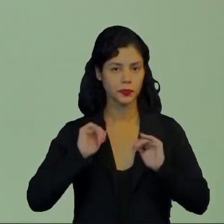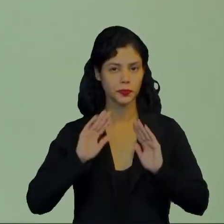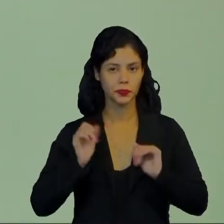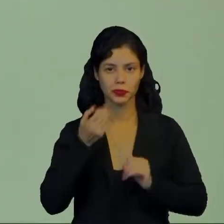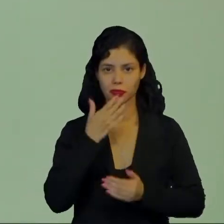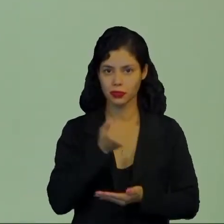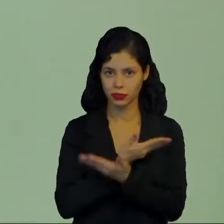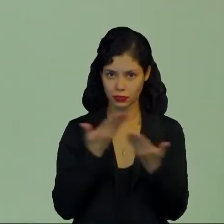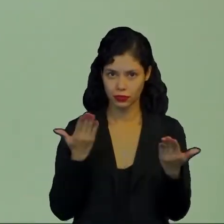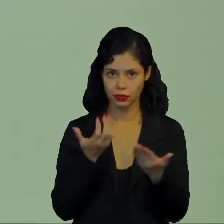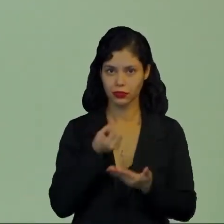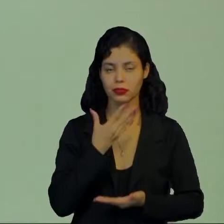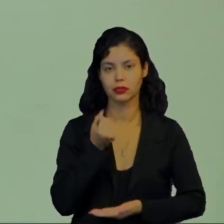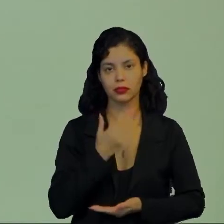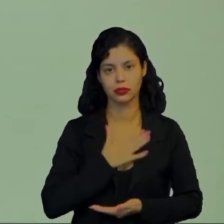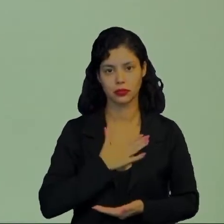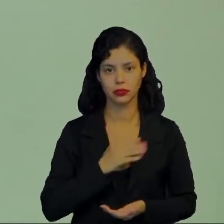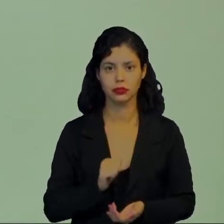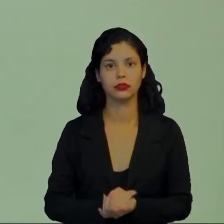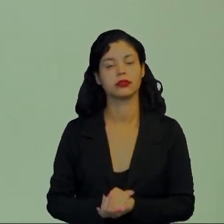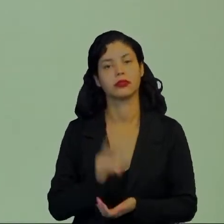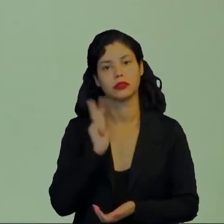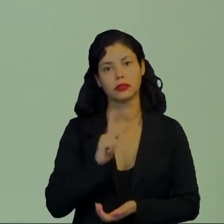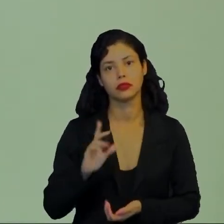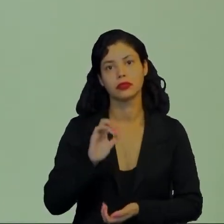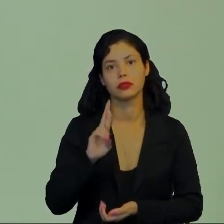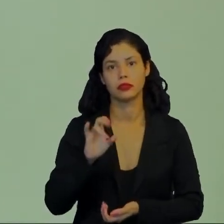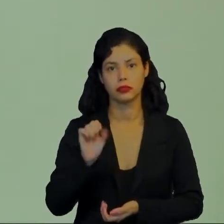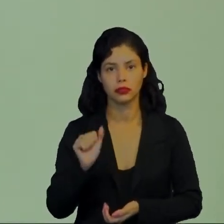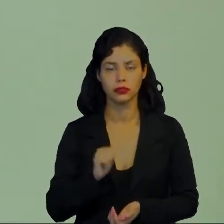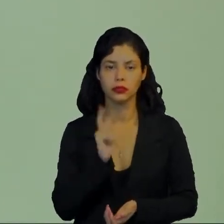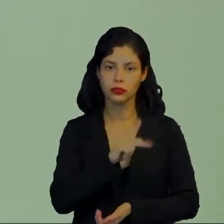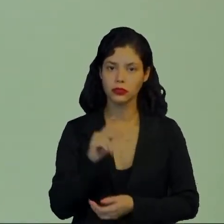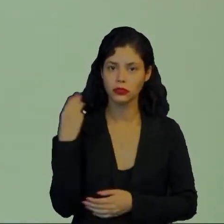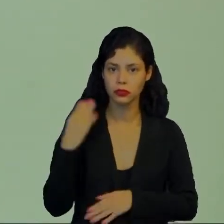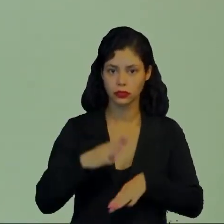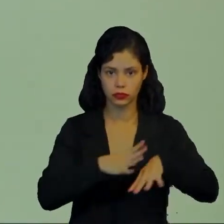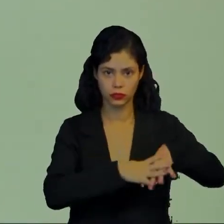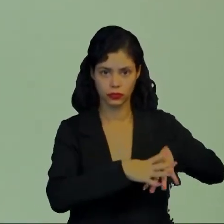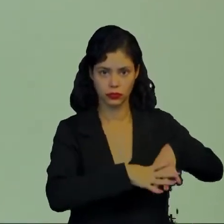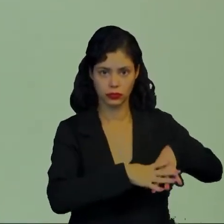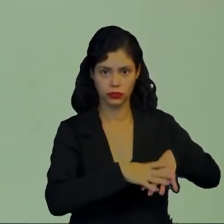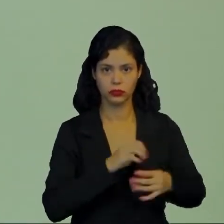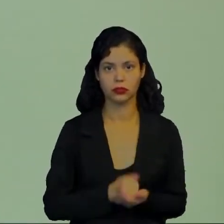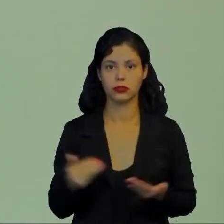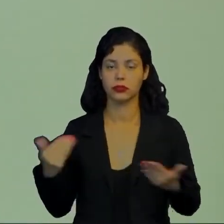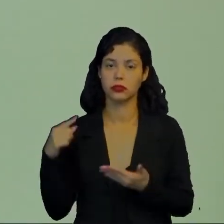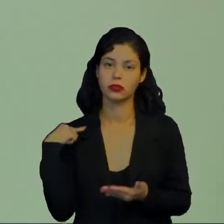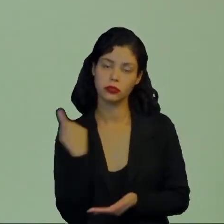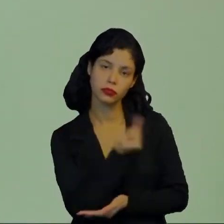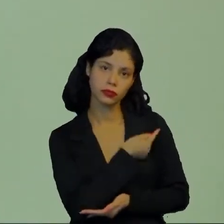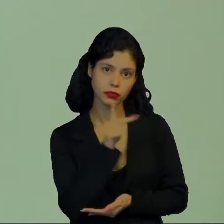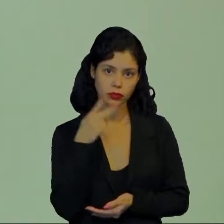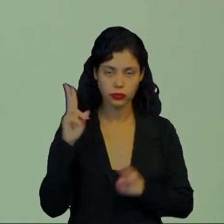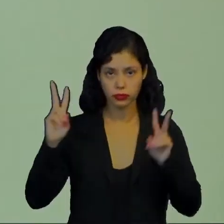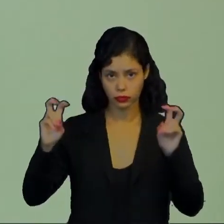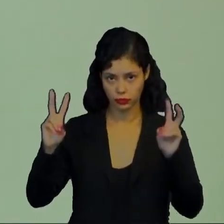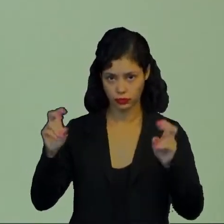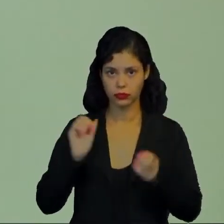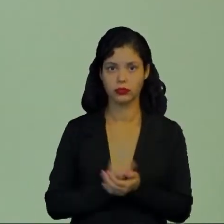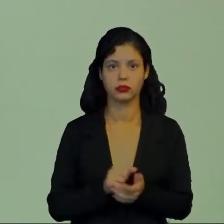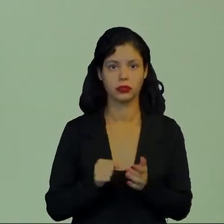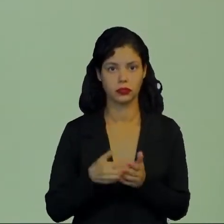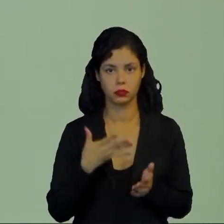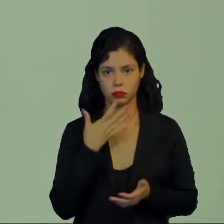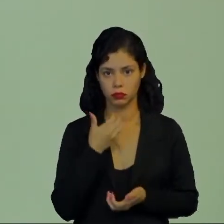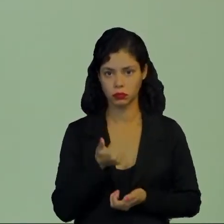Olá, tudo bem com vocês? Tudo bem comigo? Eu sou o professor Carlos, professor de matemática, e hoje nós vamos falar de um assunto